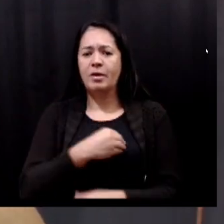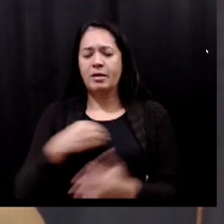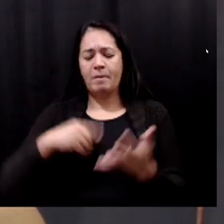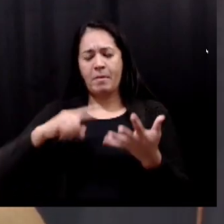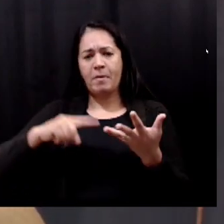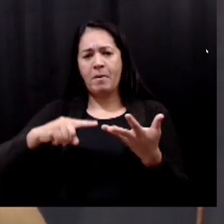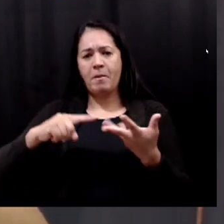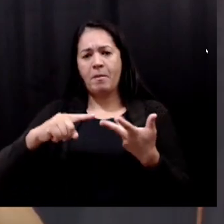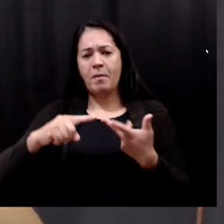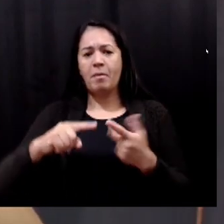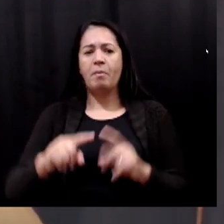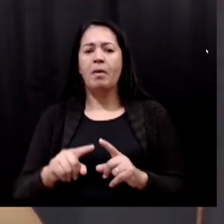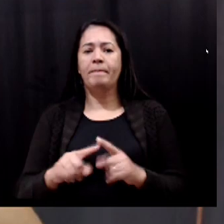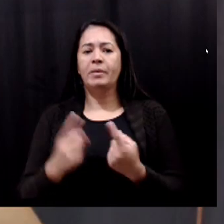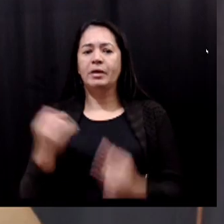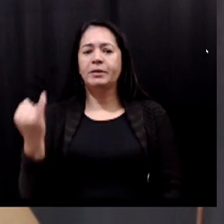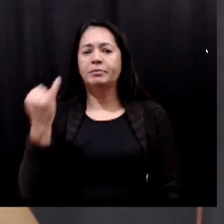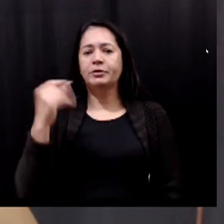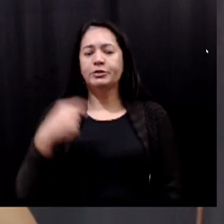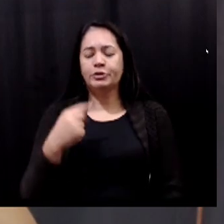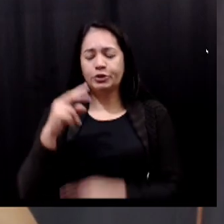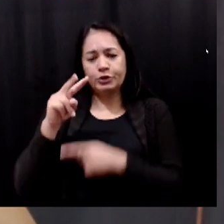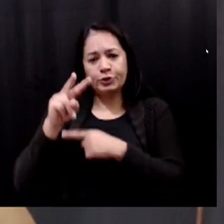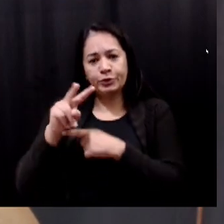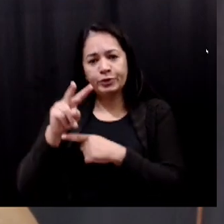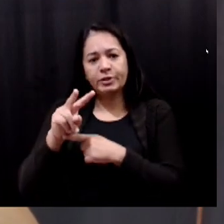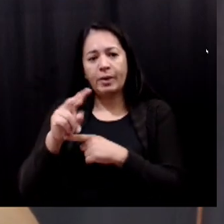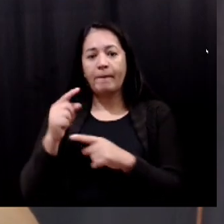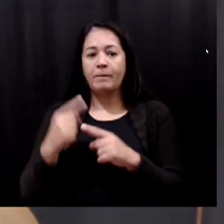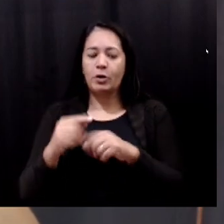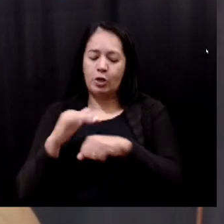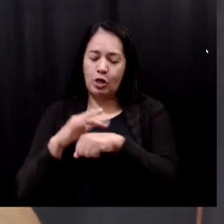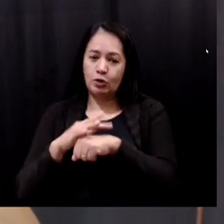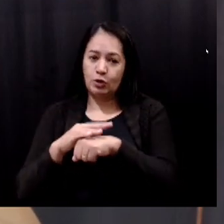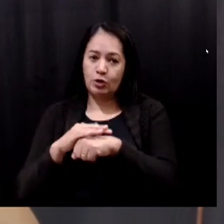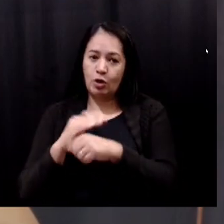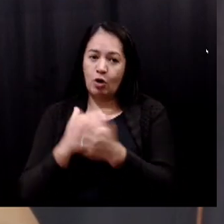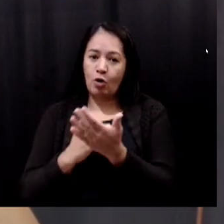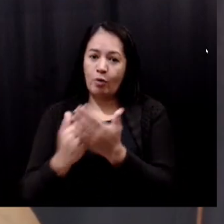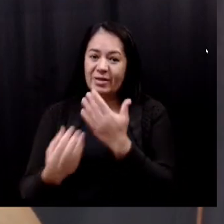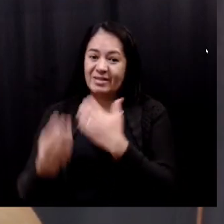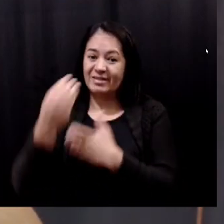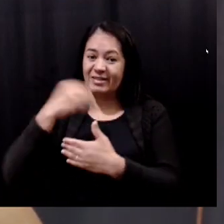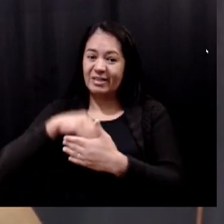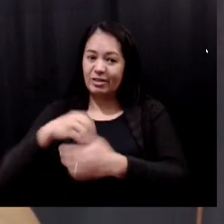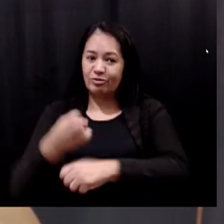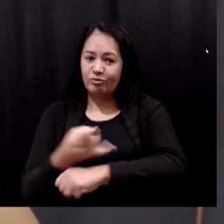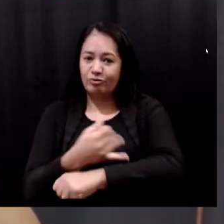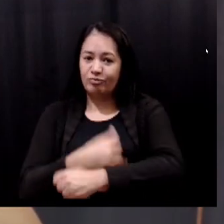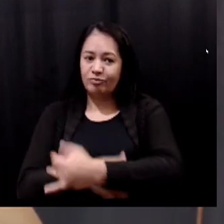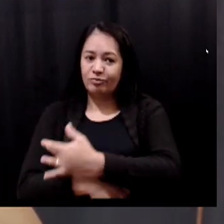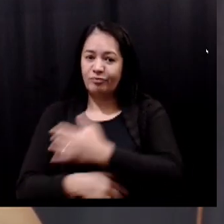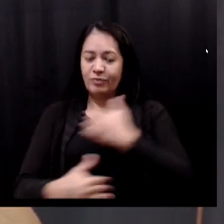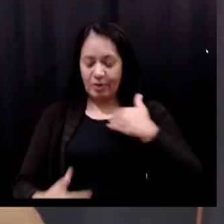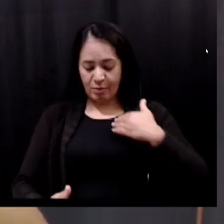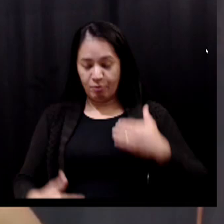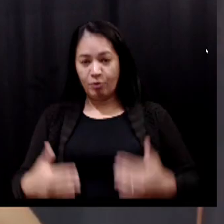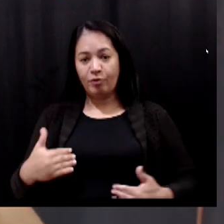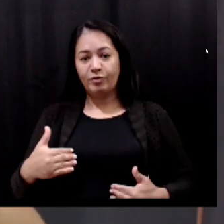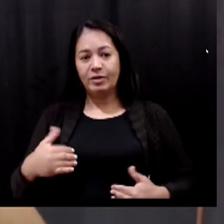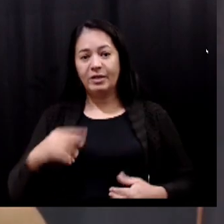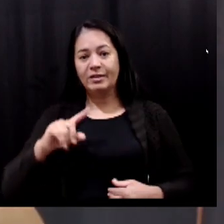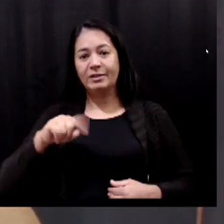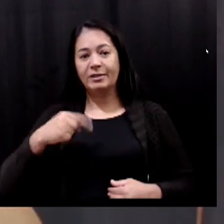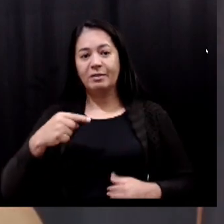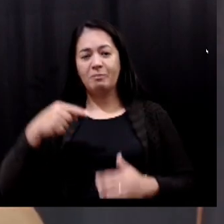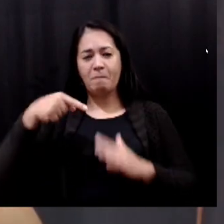importante que a gente se cuida, porque o adoecimento ele começa primeiro dentro das emoções, vai para o físico, depois se torna crônico,